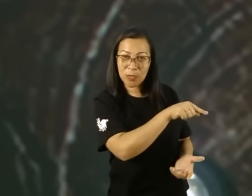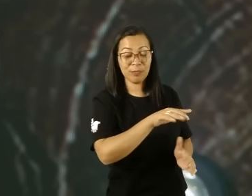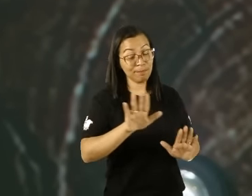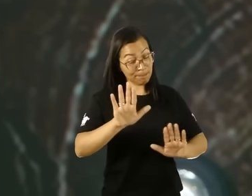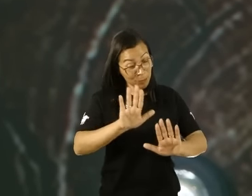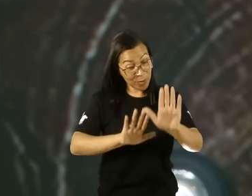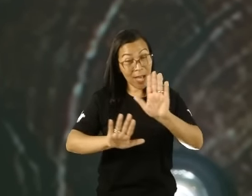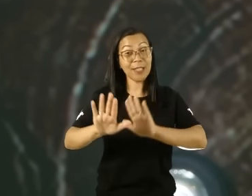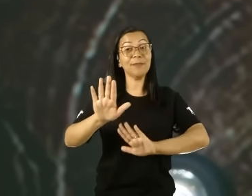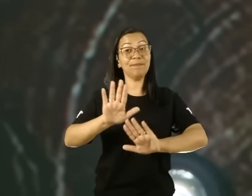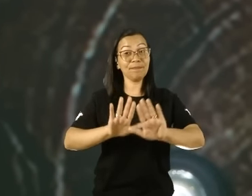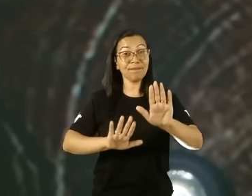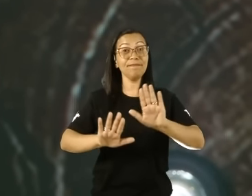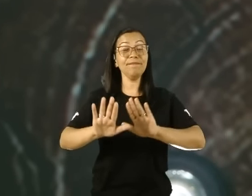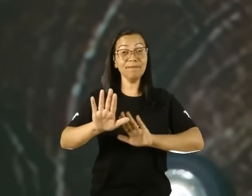você.